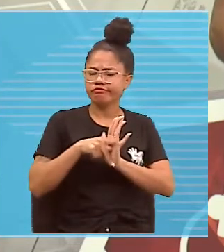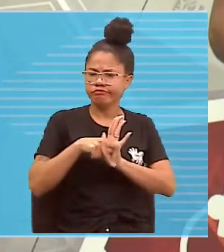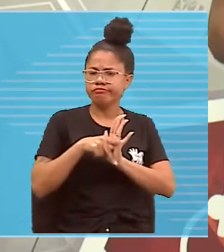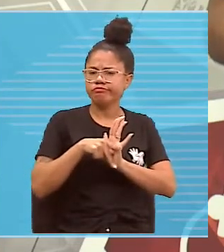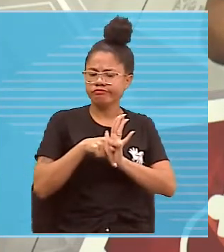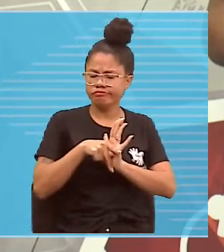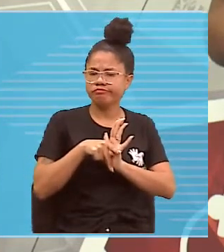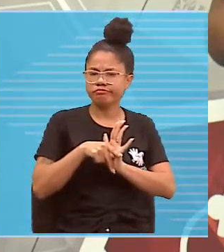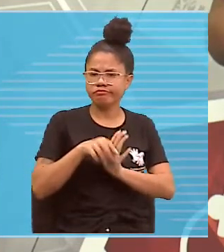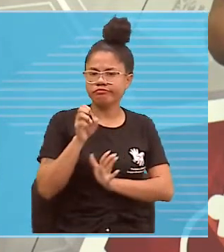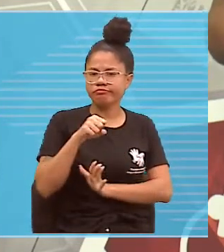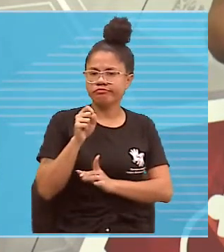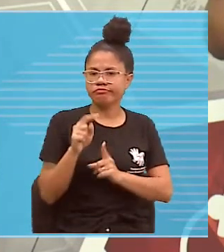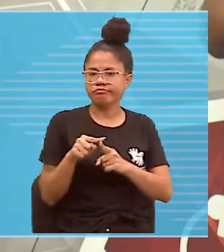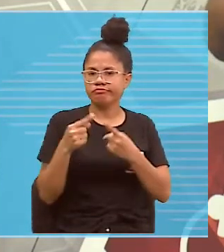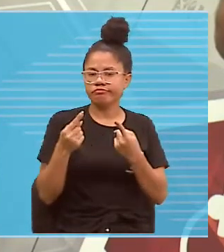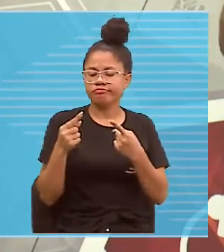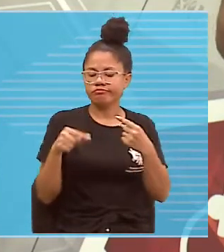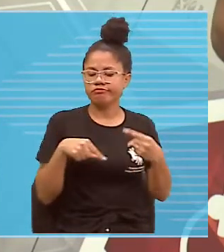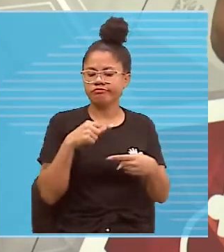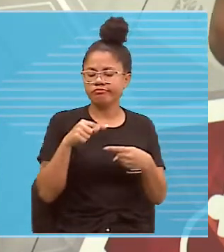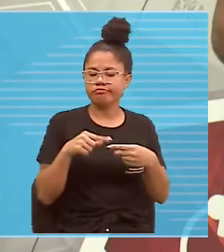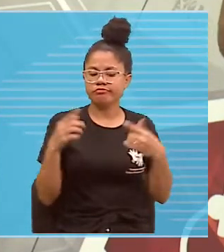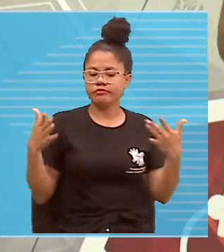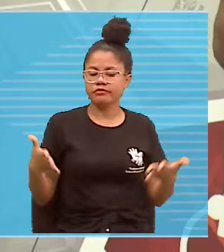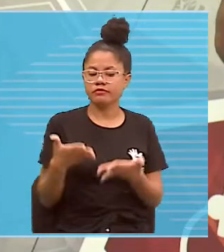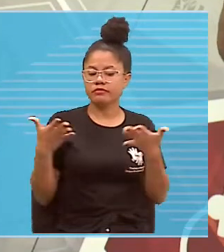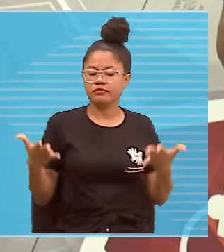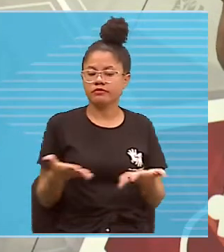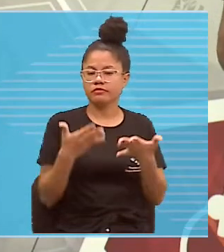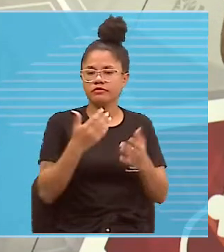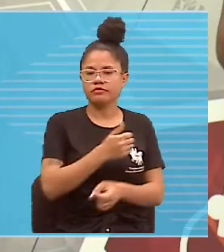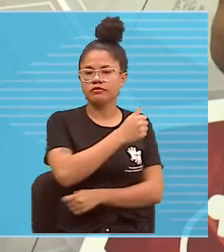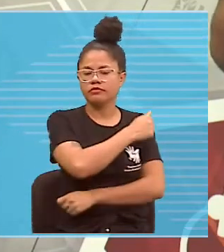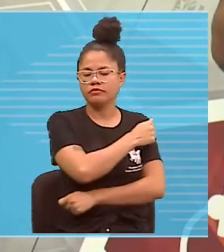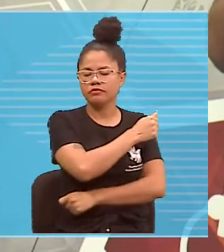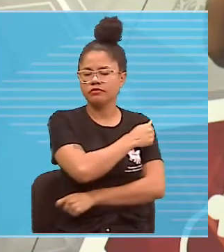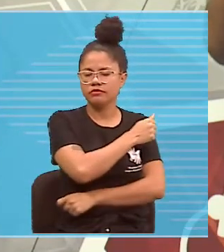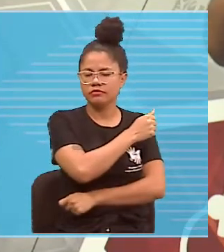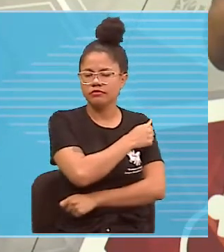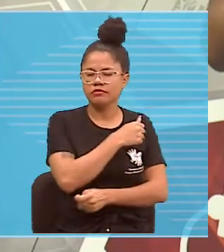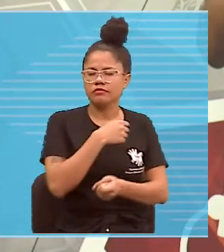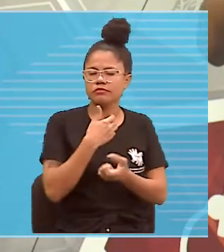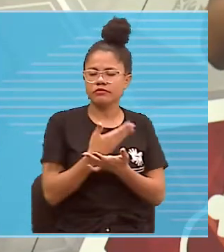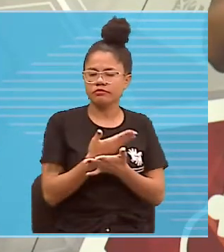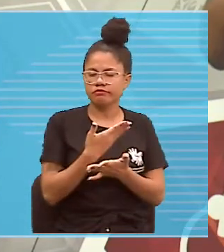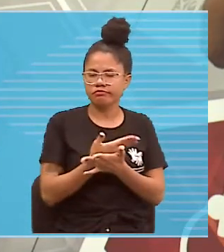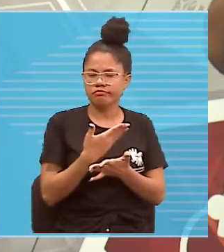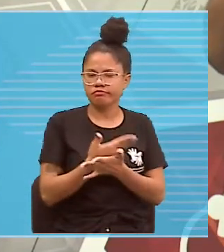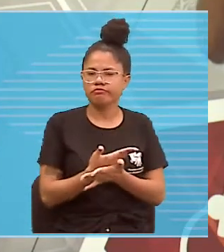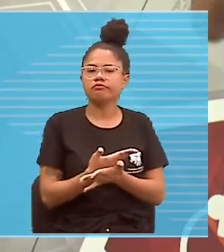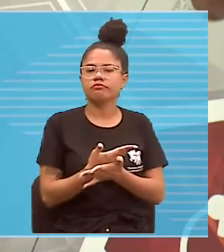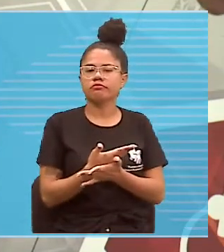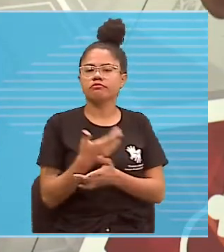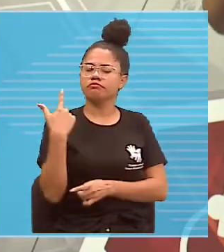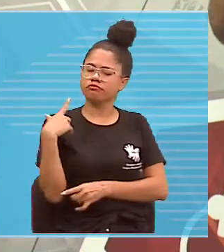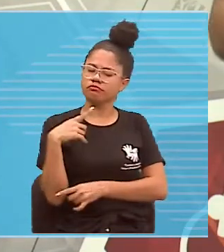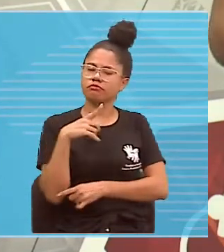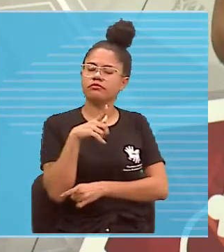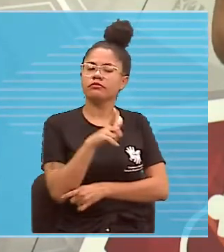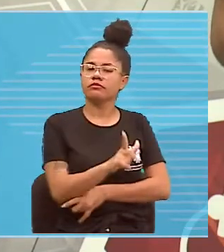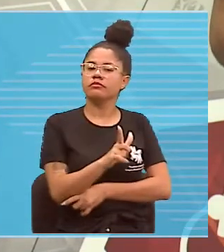construtivo, que tenham um intuito de motivar o aluno a estudar, a procurar o seu objetivo, que é o quê?